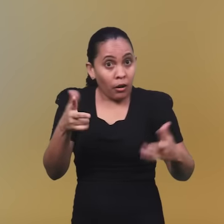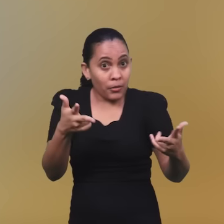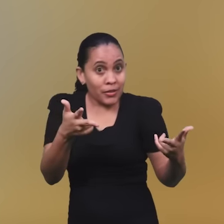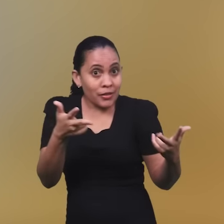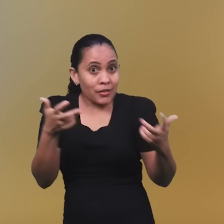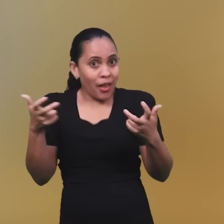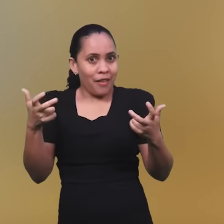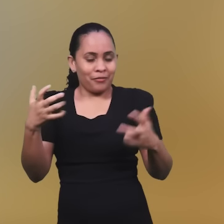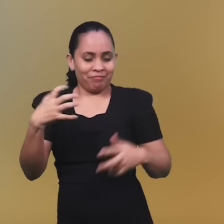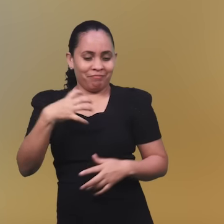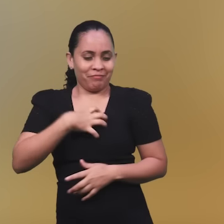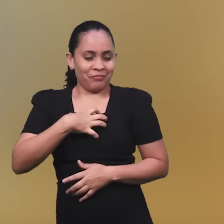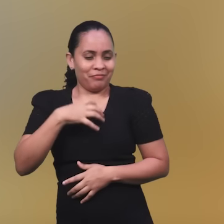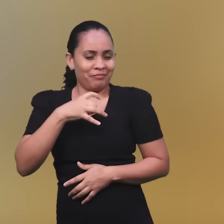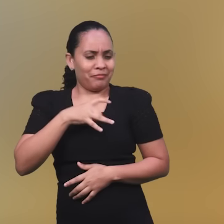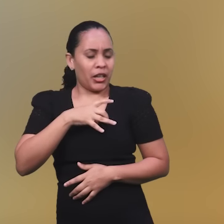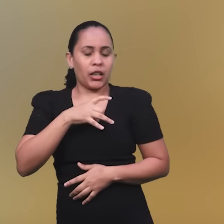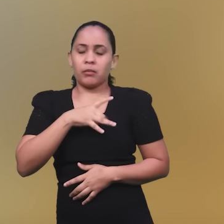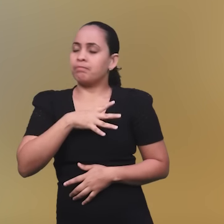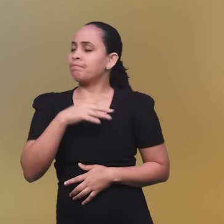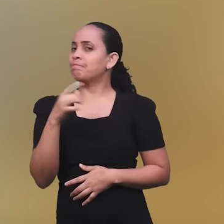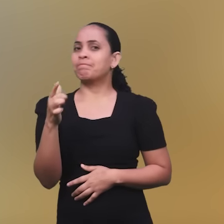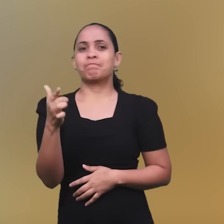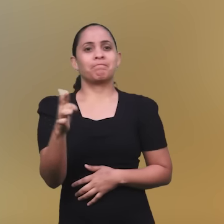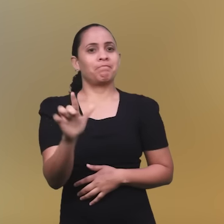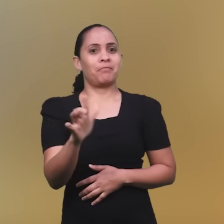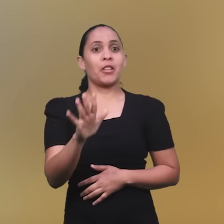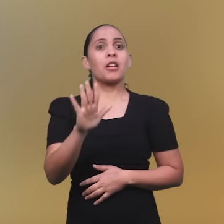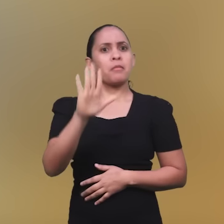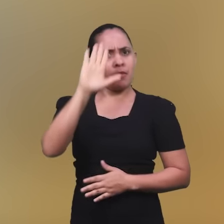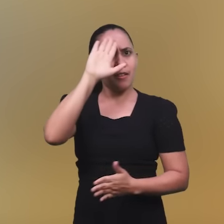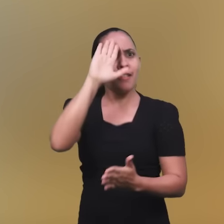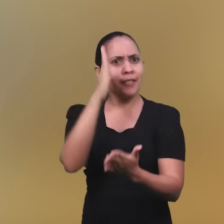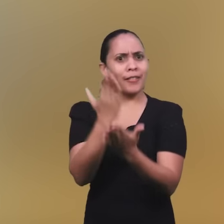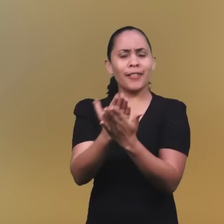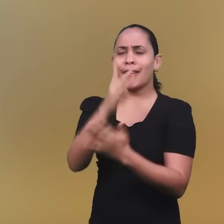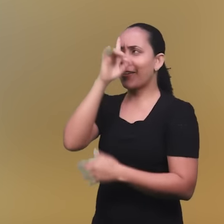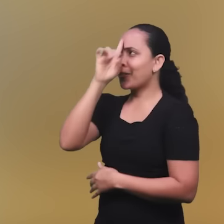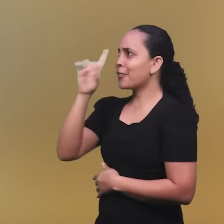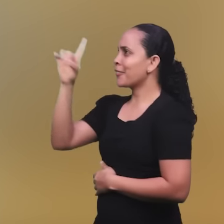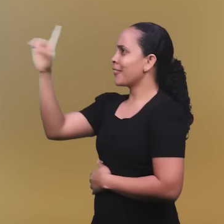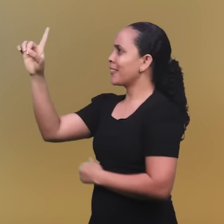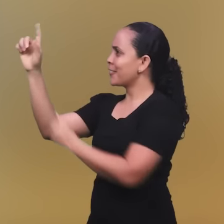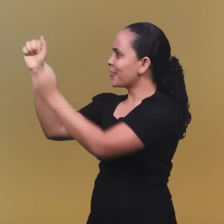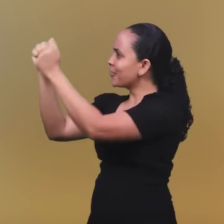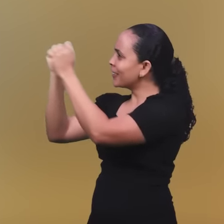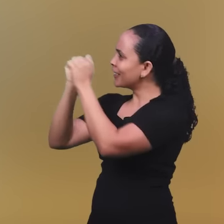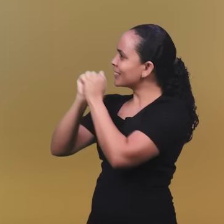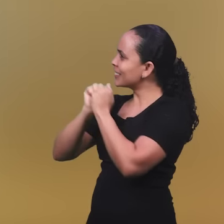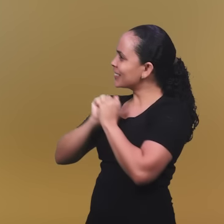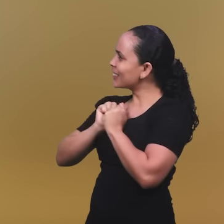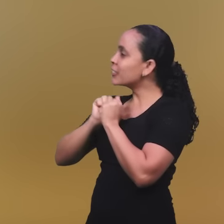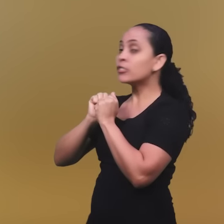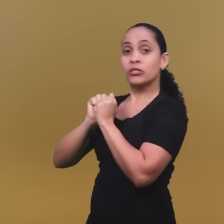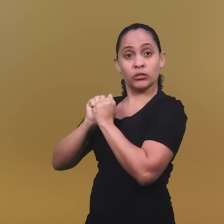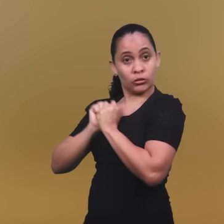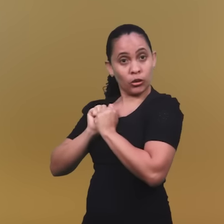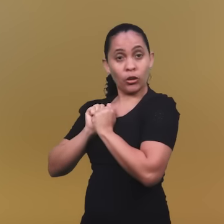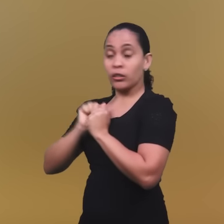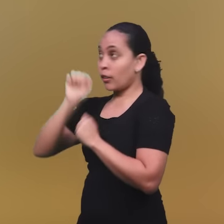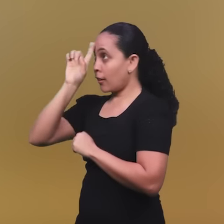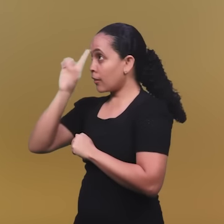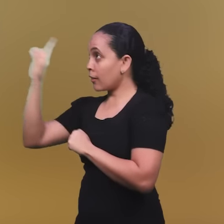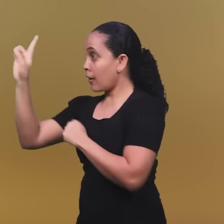não temeria mal algum, porque tu estás comigo, a tua vara e o